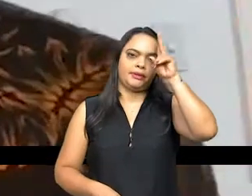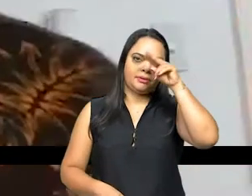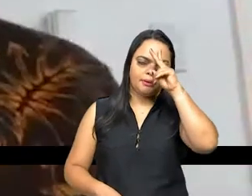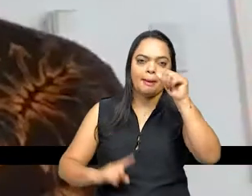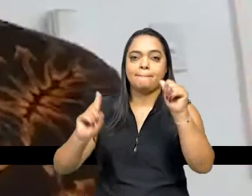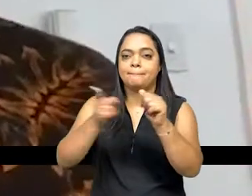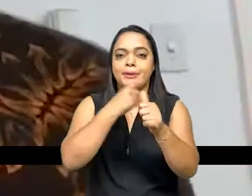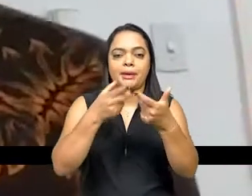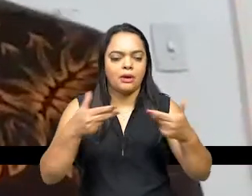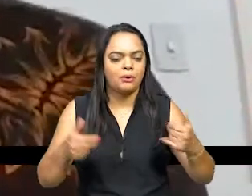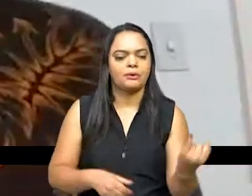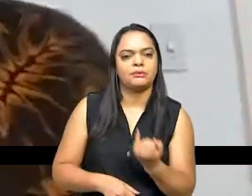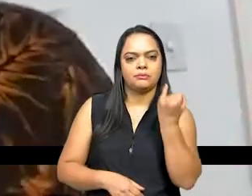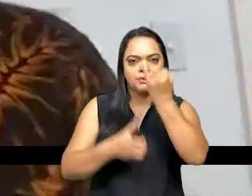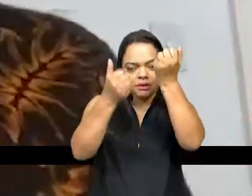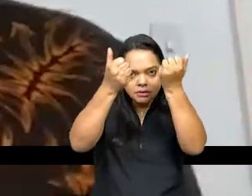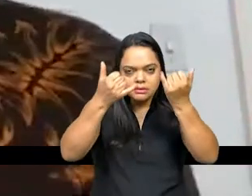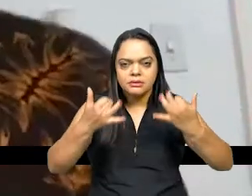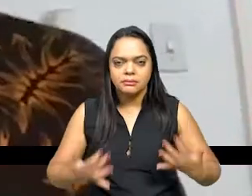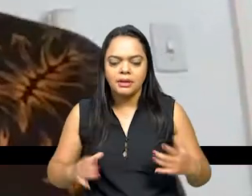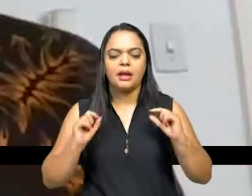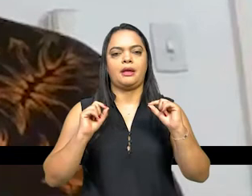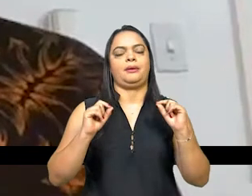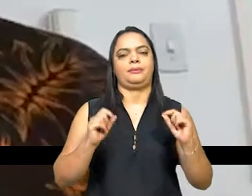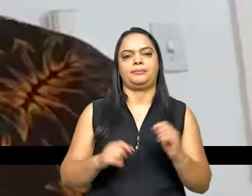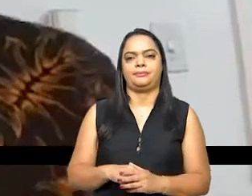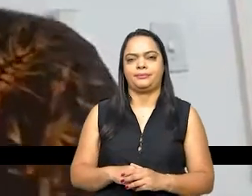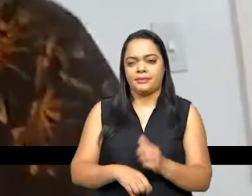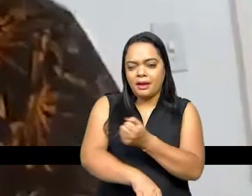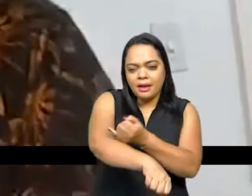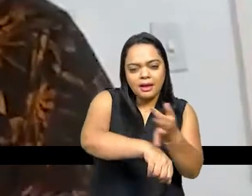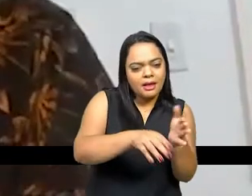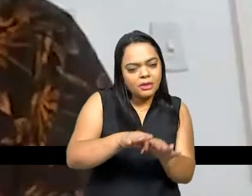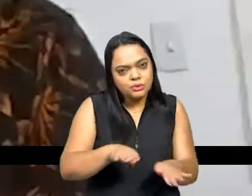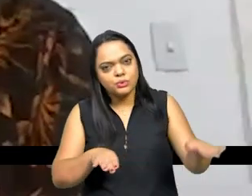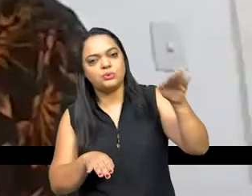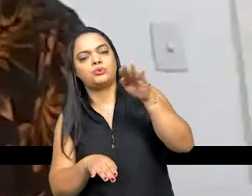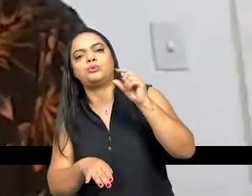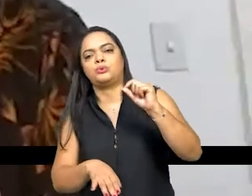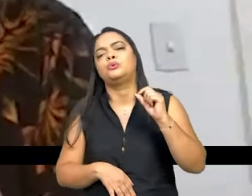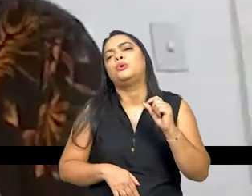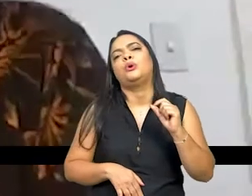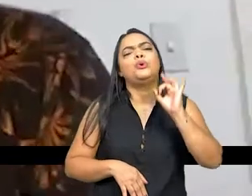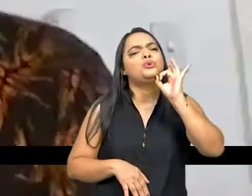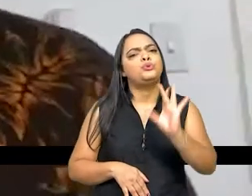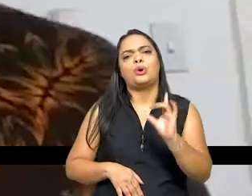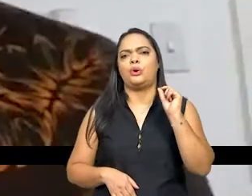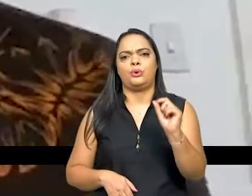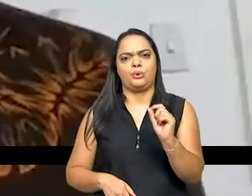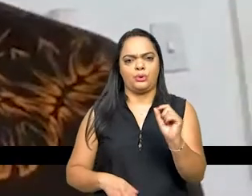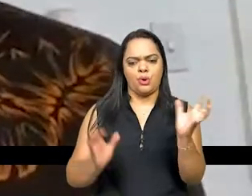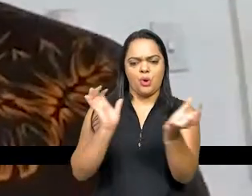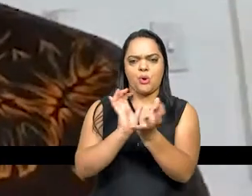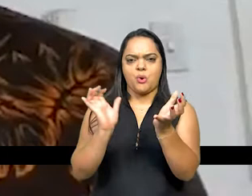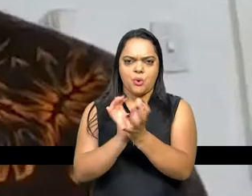que eu acho que é importante pontuar quando a gente fala em supremacia branca, que a supremacia branca ela não é só, ela não ocorre somente quando o grupo